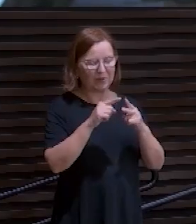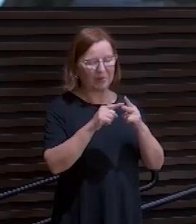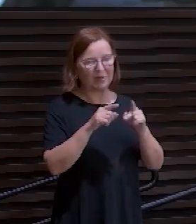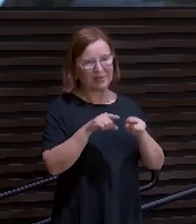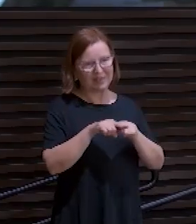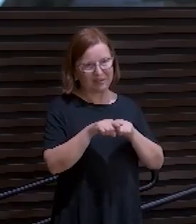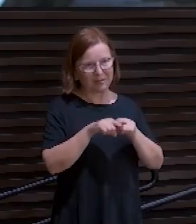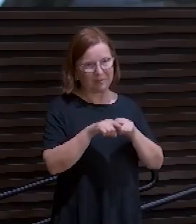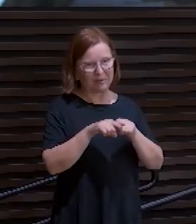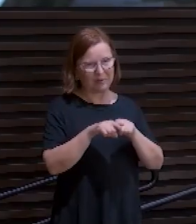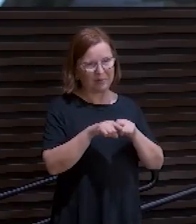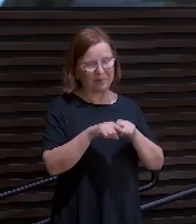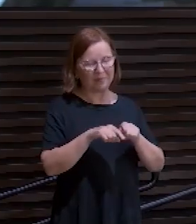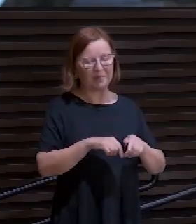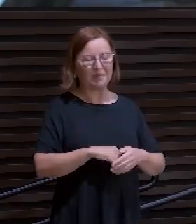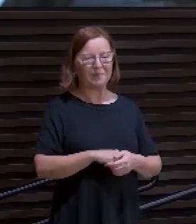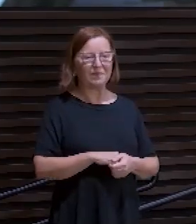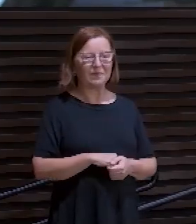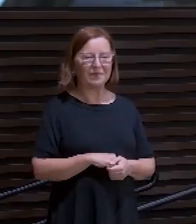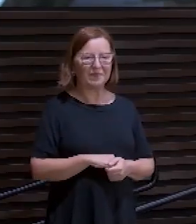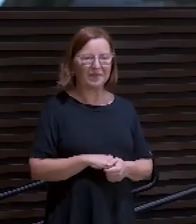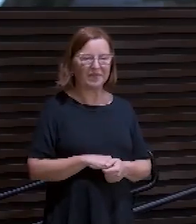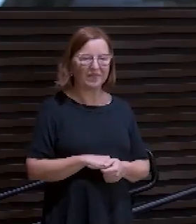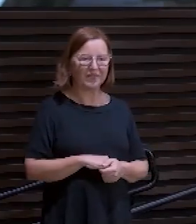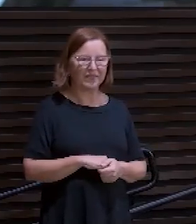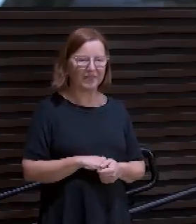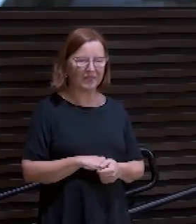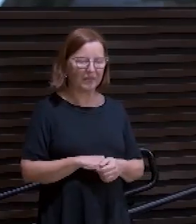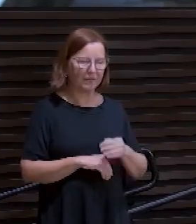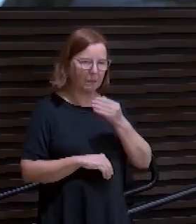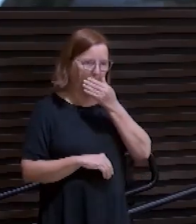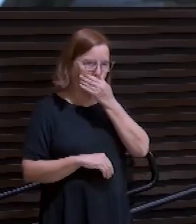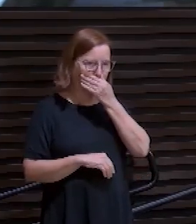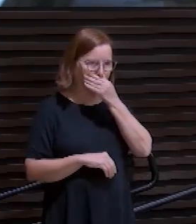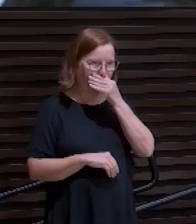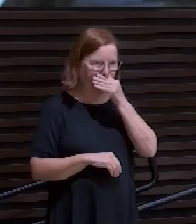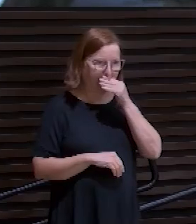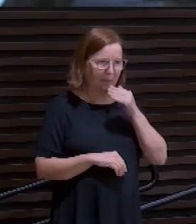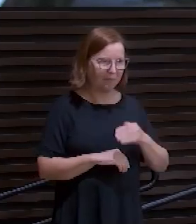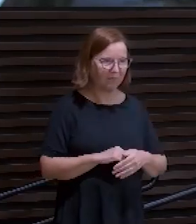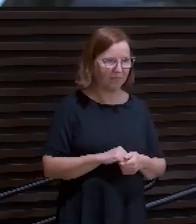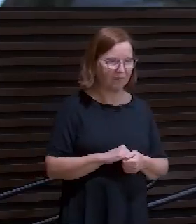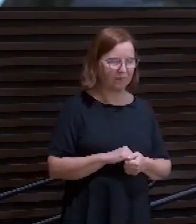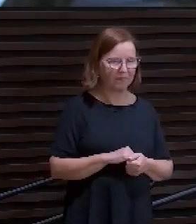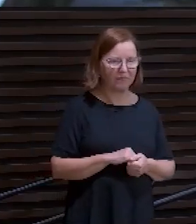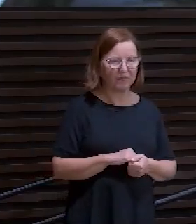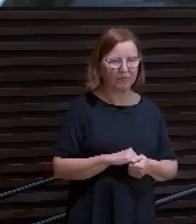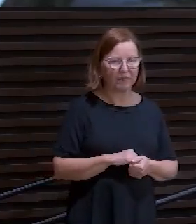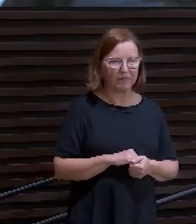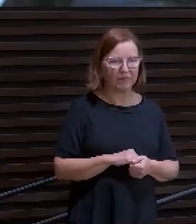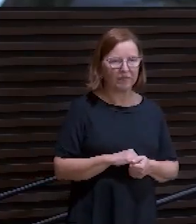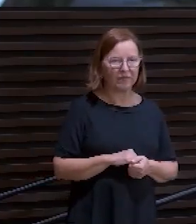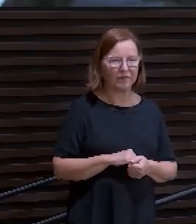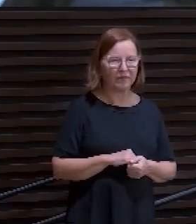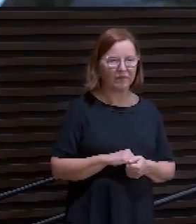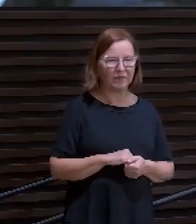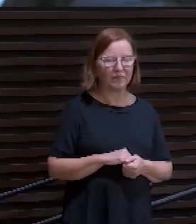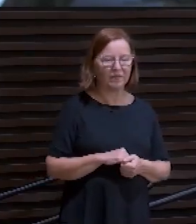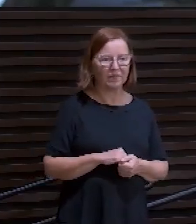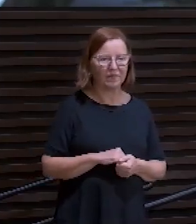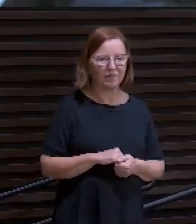O que é que a tua casa não viveu mais depois das muitas brigas que vocês tiveram? Quem é teu